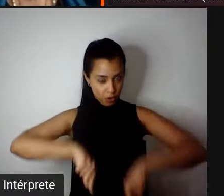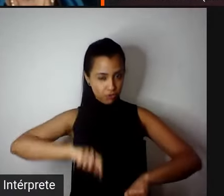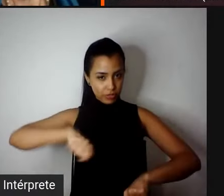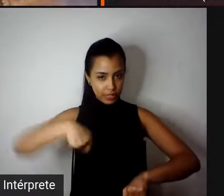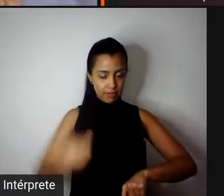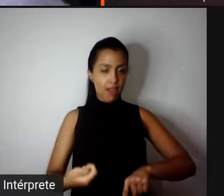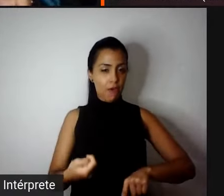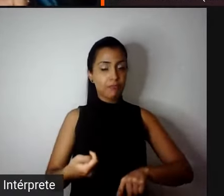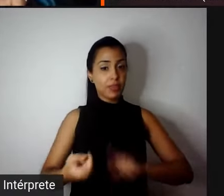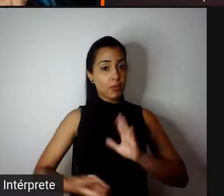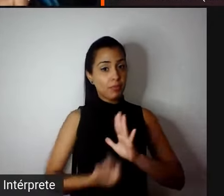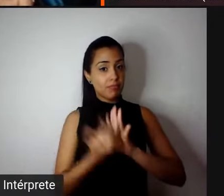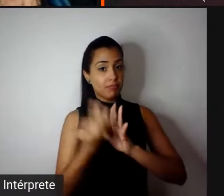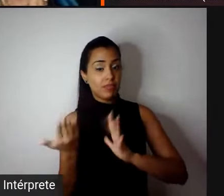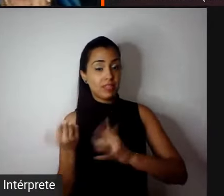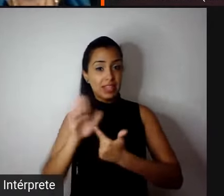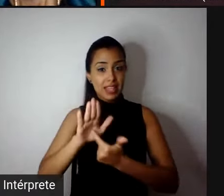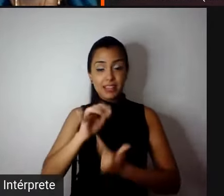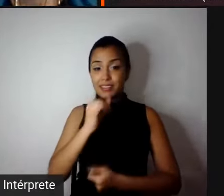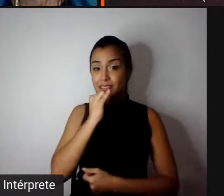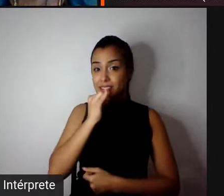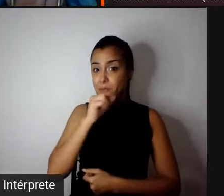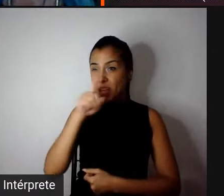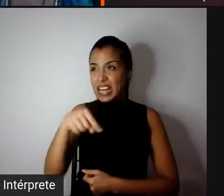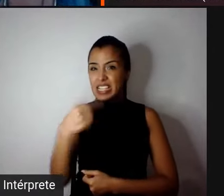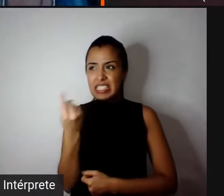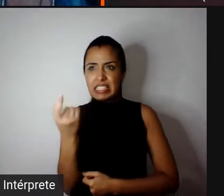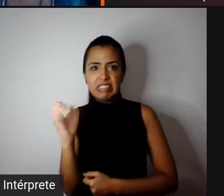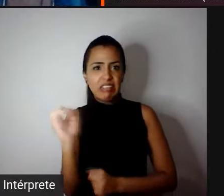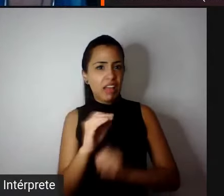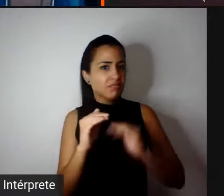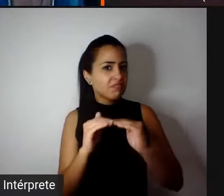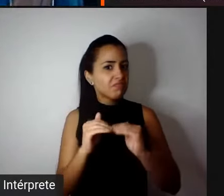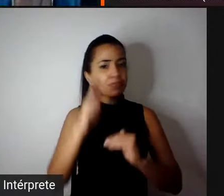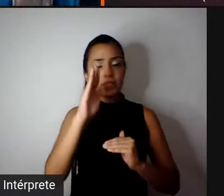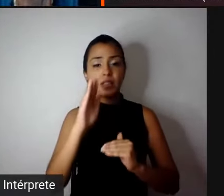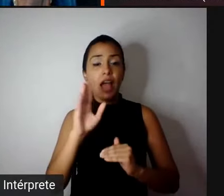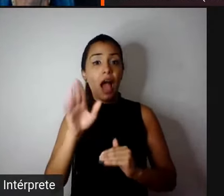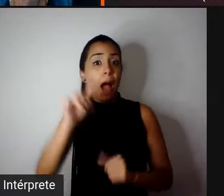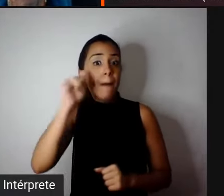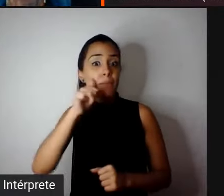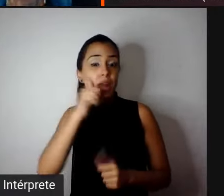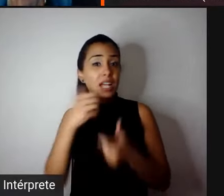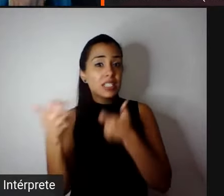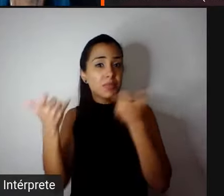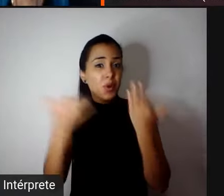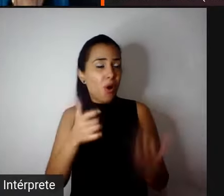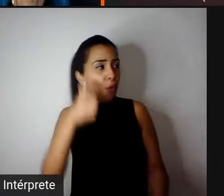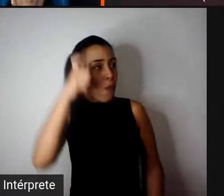Aí eu vou falar uma coisa engraçada, nada é coincidência. Quem me ligou